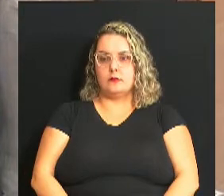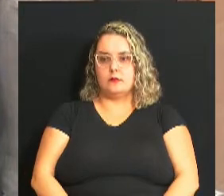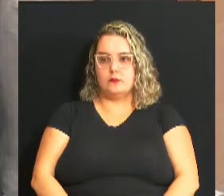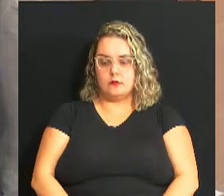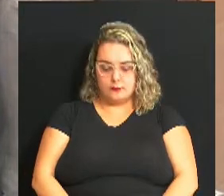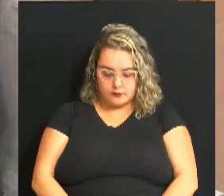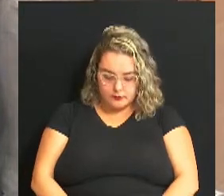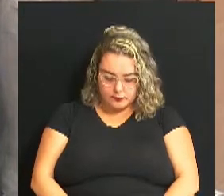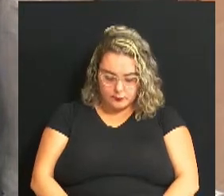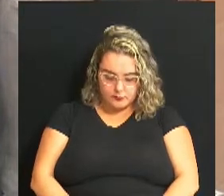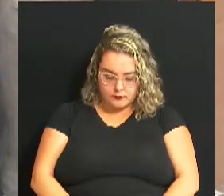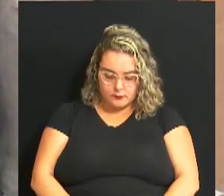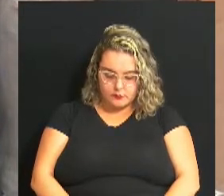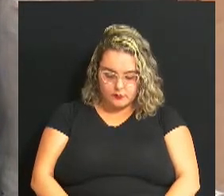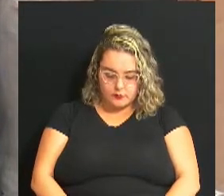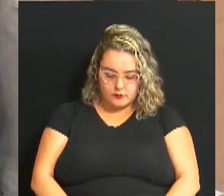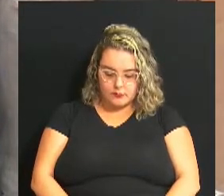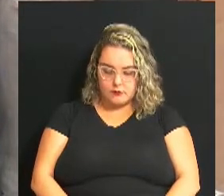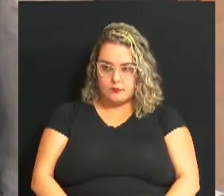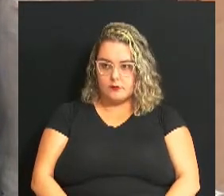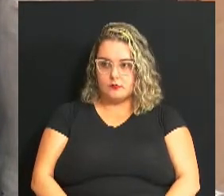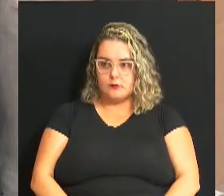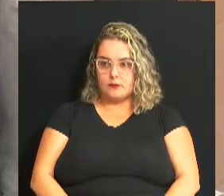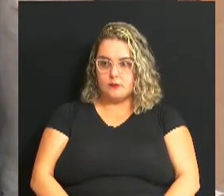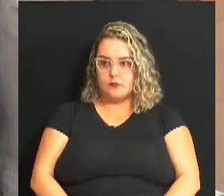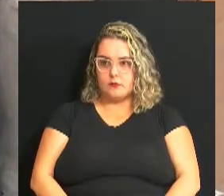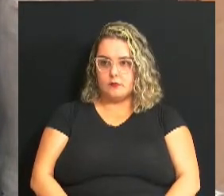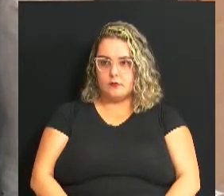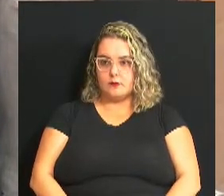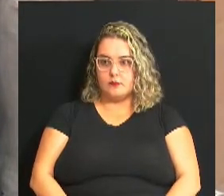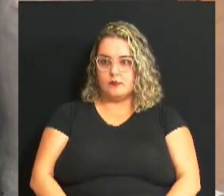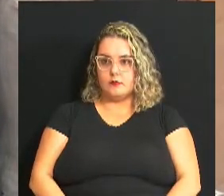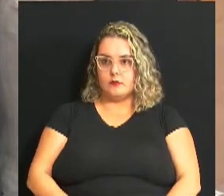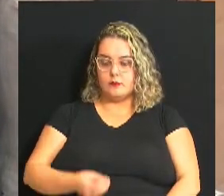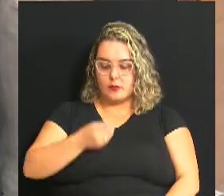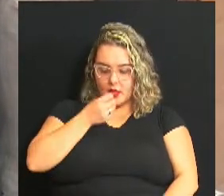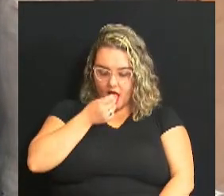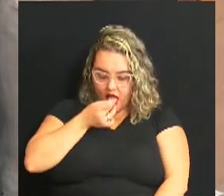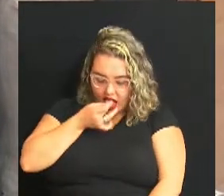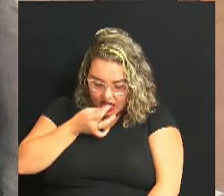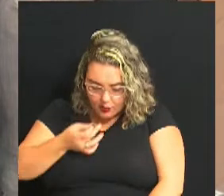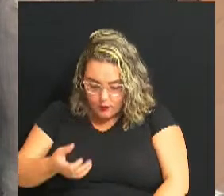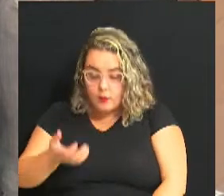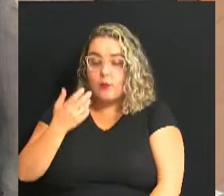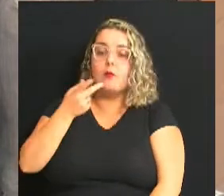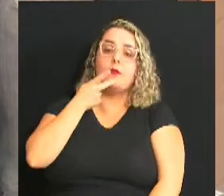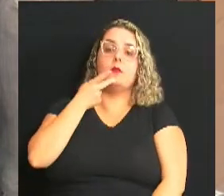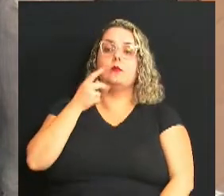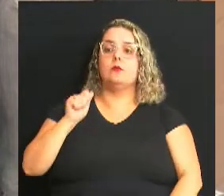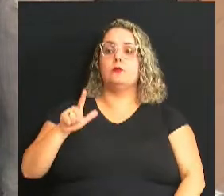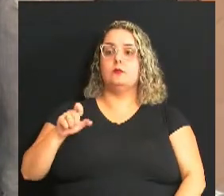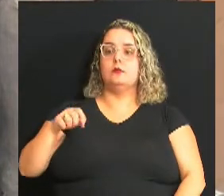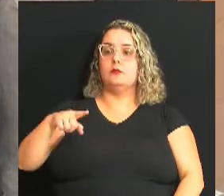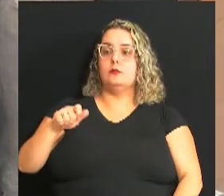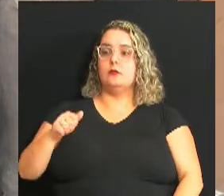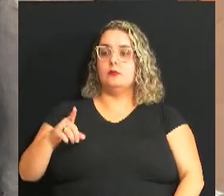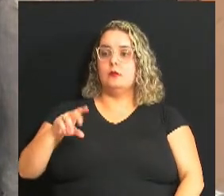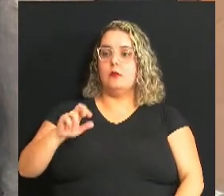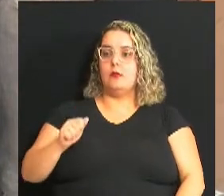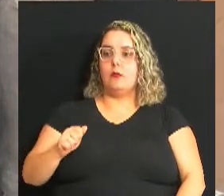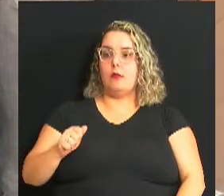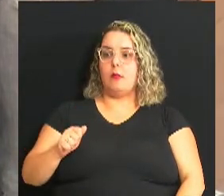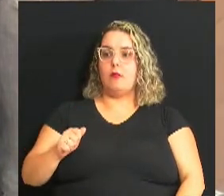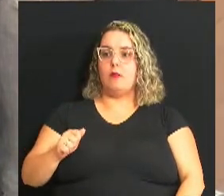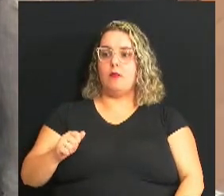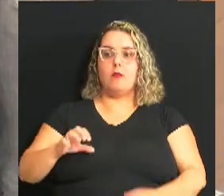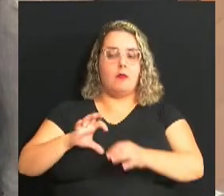Bem, você gostaria de falar, Alexandra, sobre o Centro de Convivência ou você quer falar depois a respeito Pode ficar